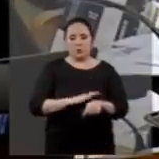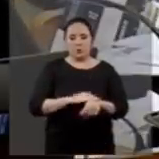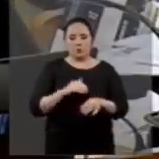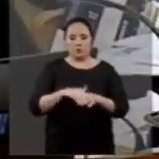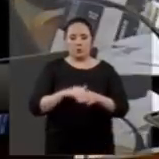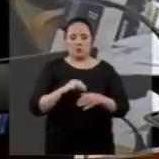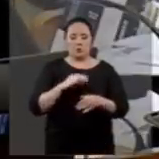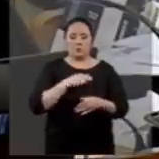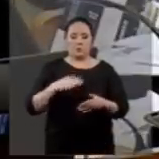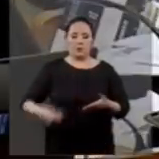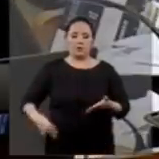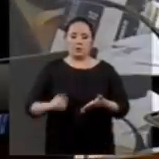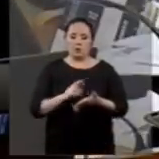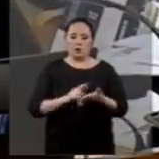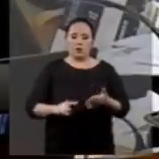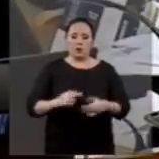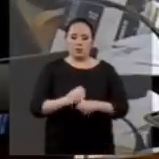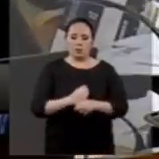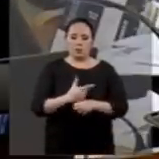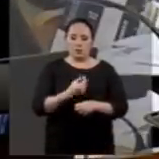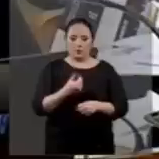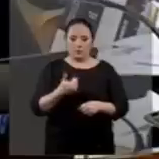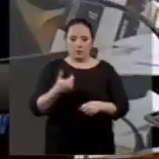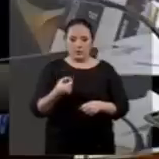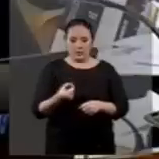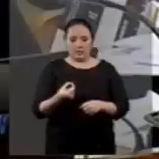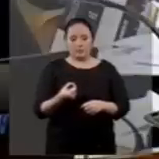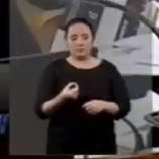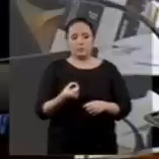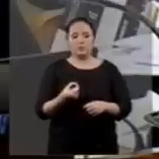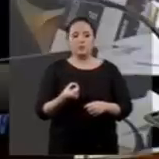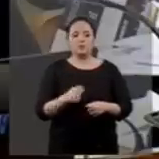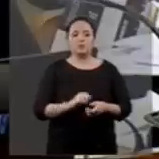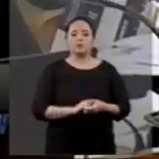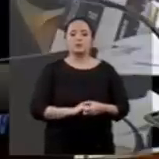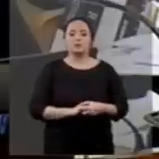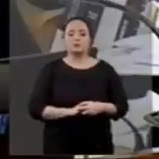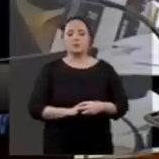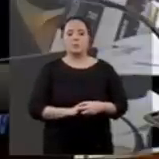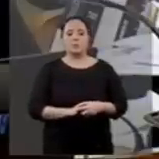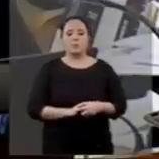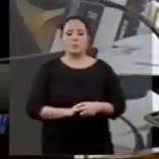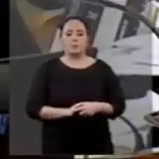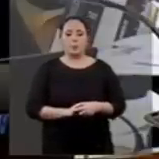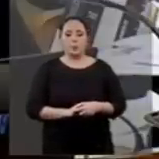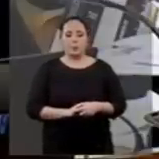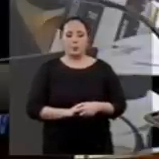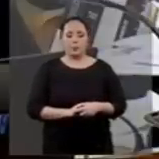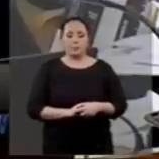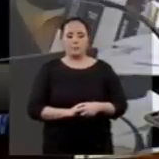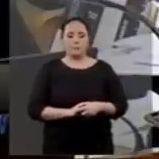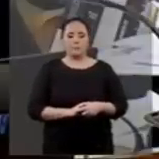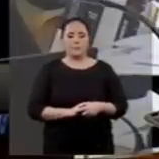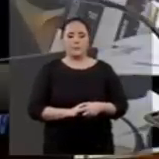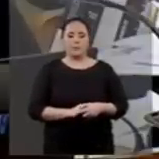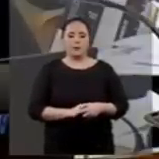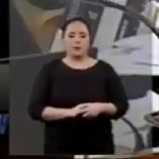ministro relator em 2010, uma vez que passou a constar a partir